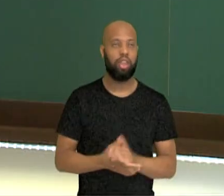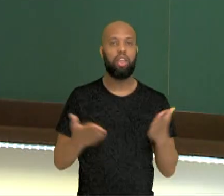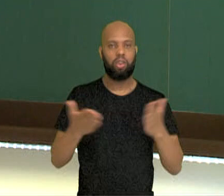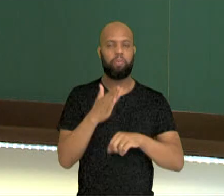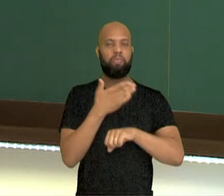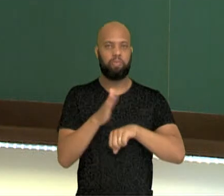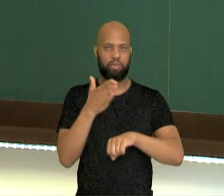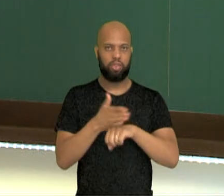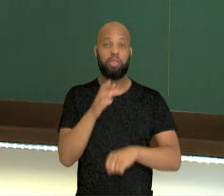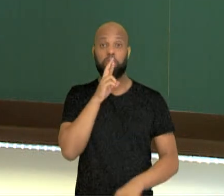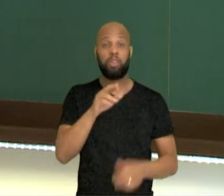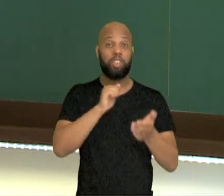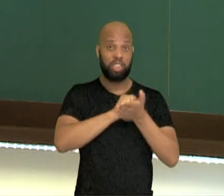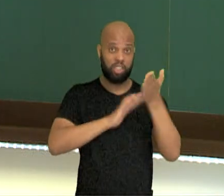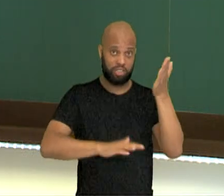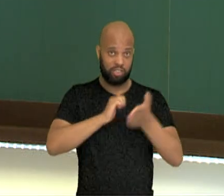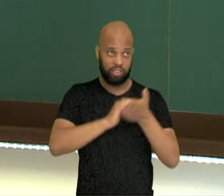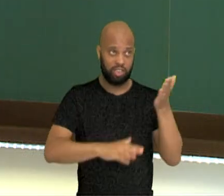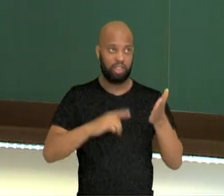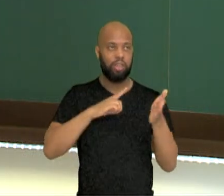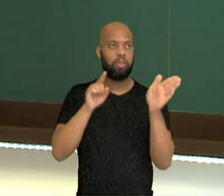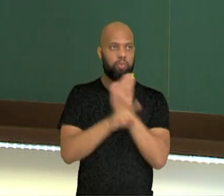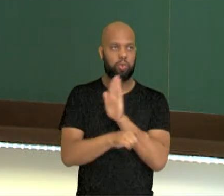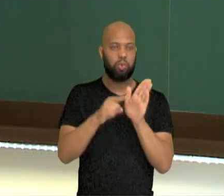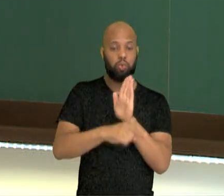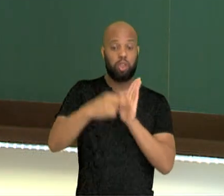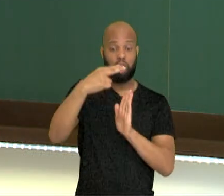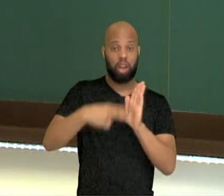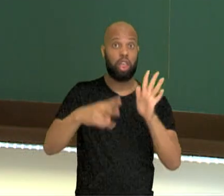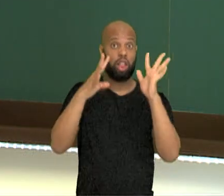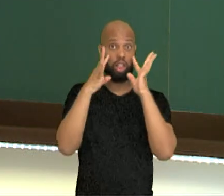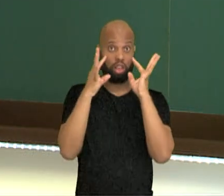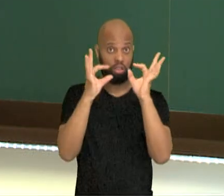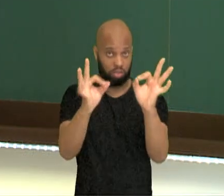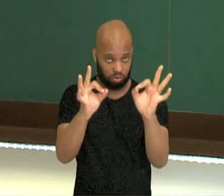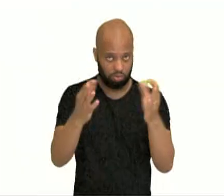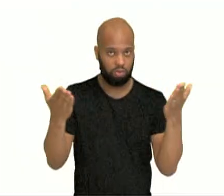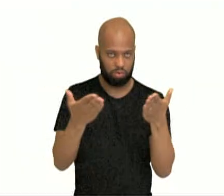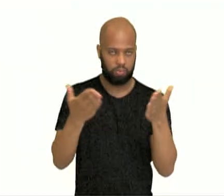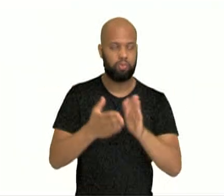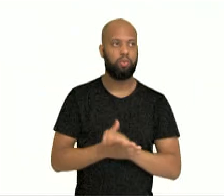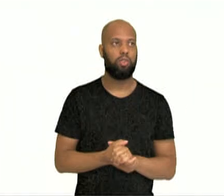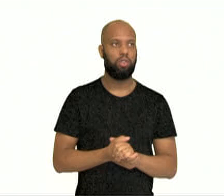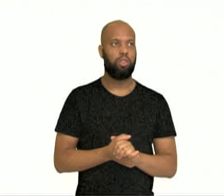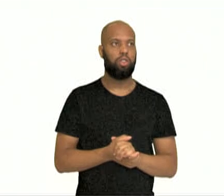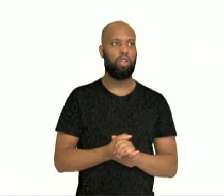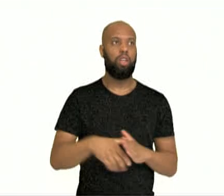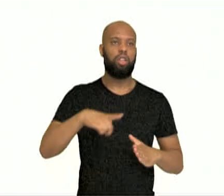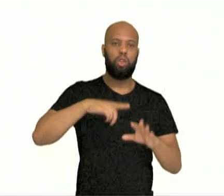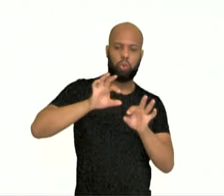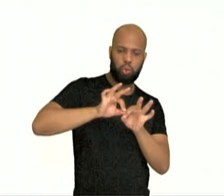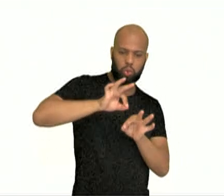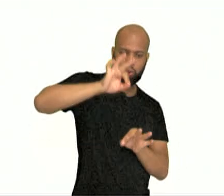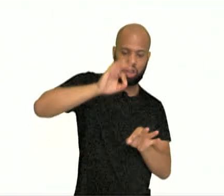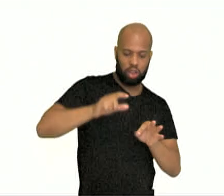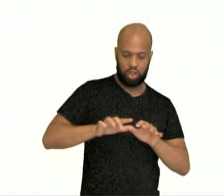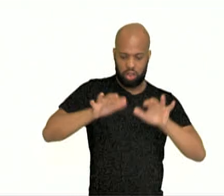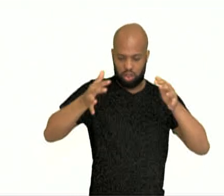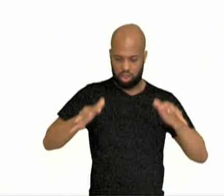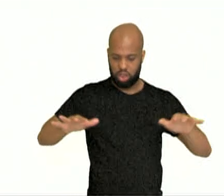Vamos praticar um pouquinho, nós temos aqui um problema, vamos prestar muita atenção aqui no enunciado. A altitude do mar em